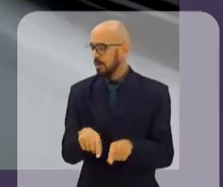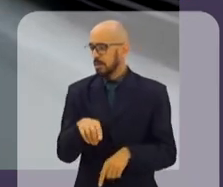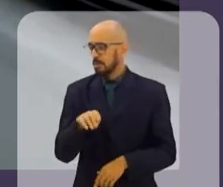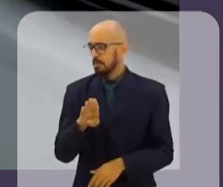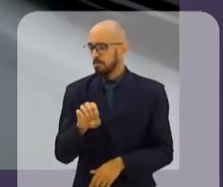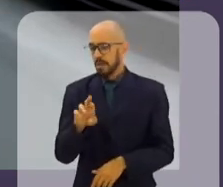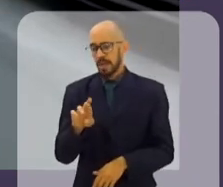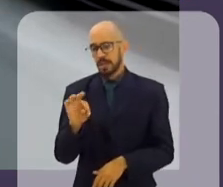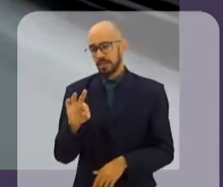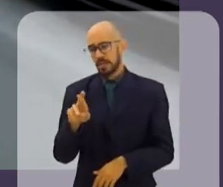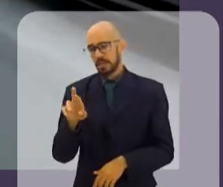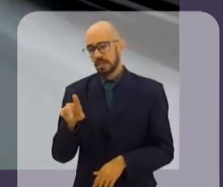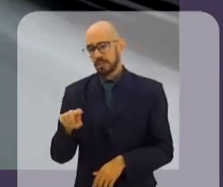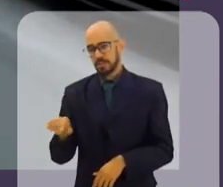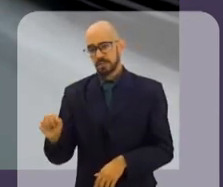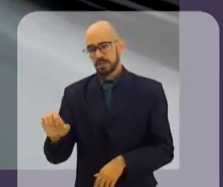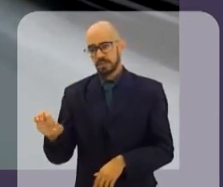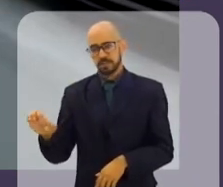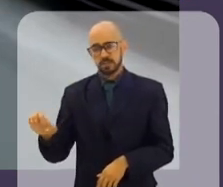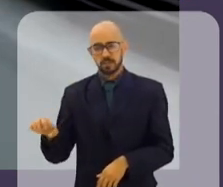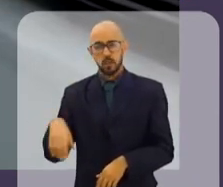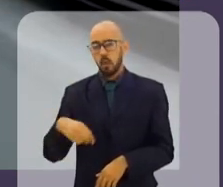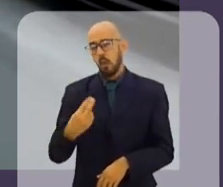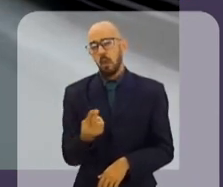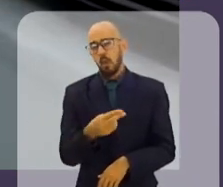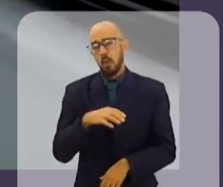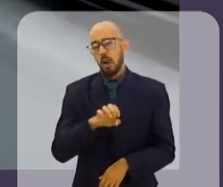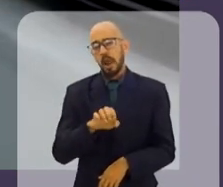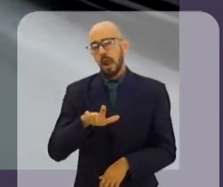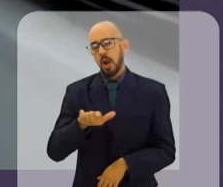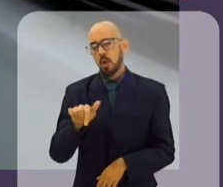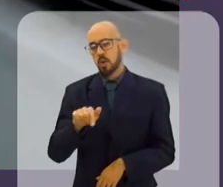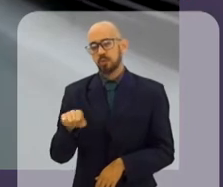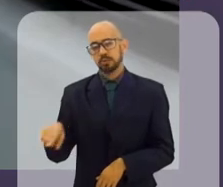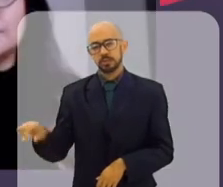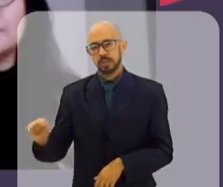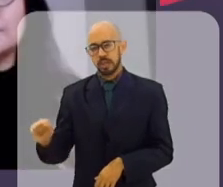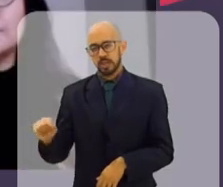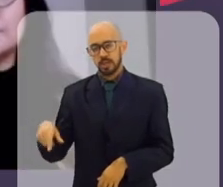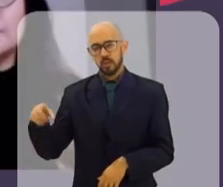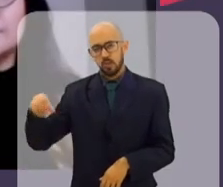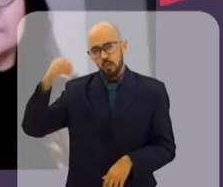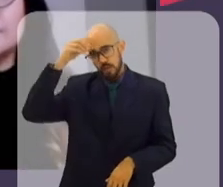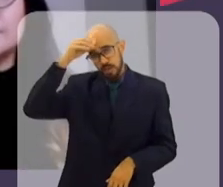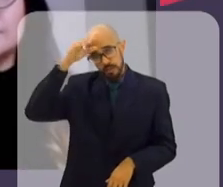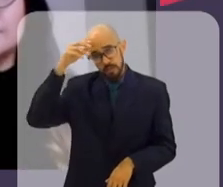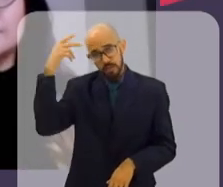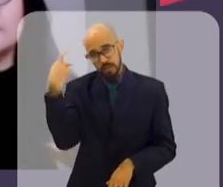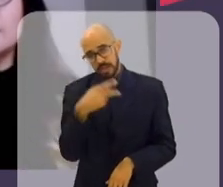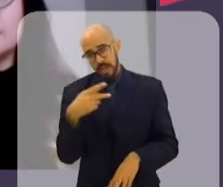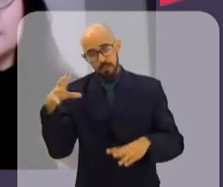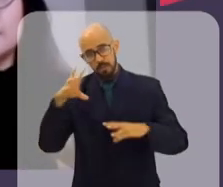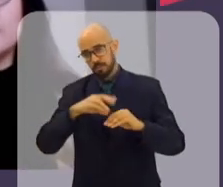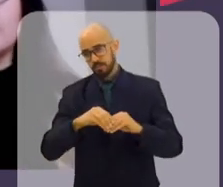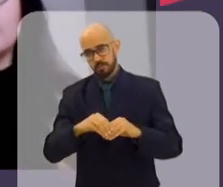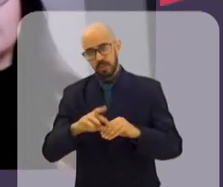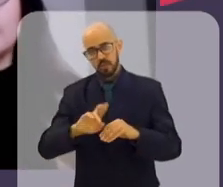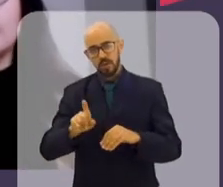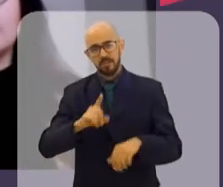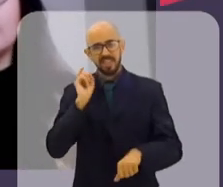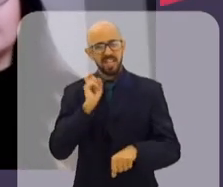Nascimento, posso citar Sata Chapu e Elza Soares, sabe? Como saber, como contribuição. E não